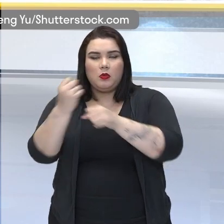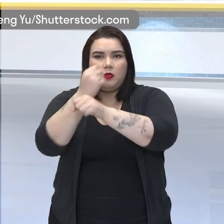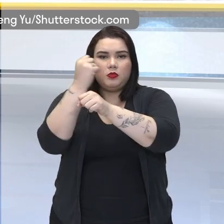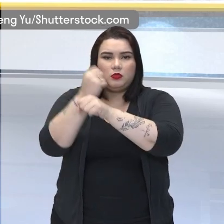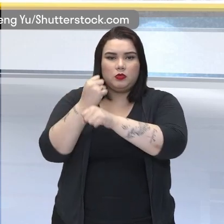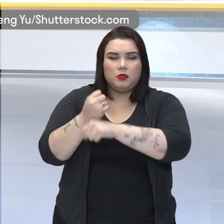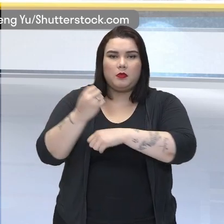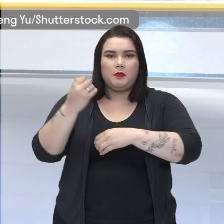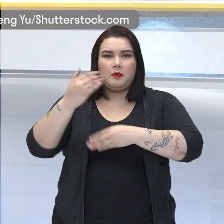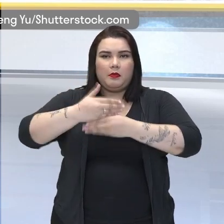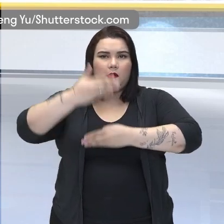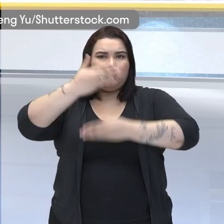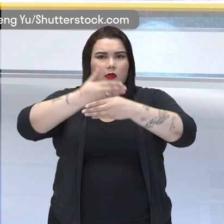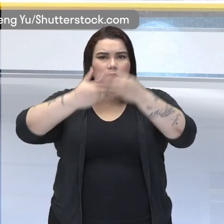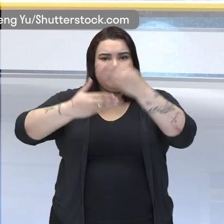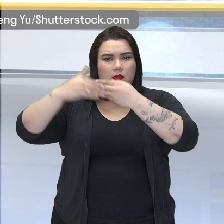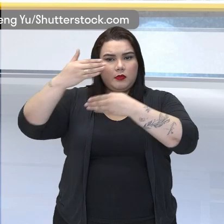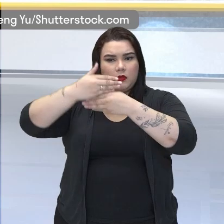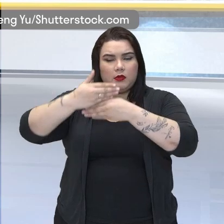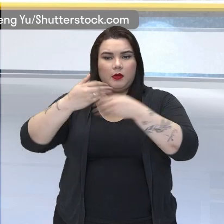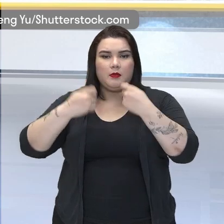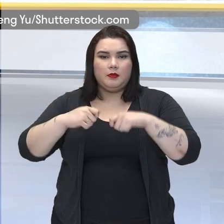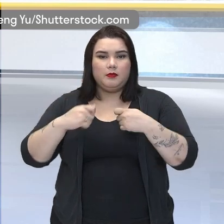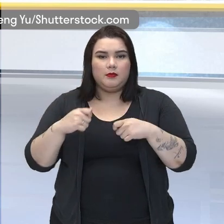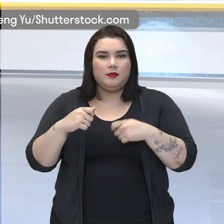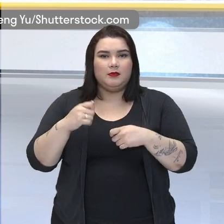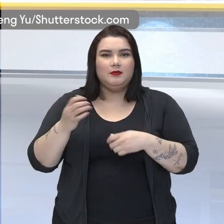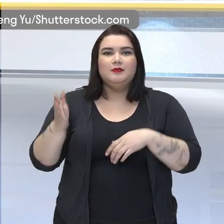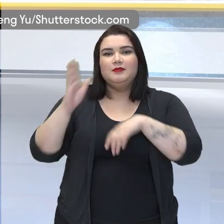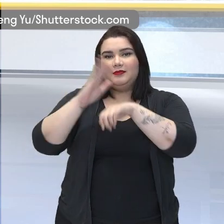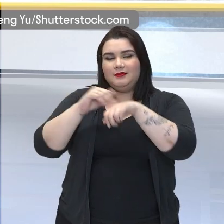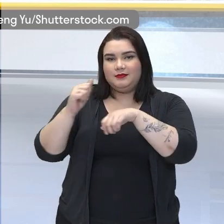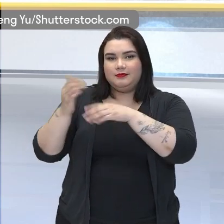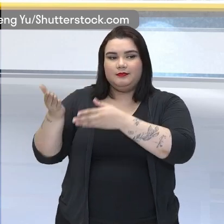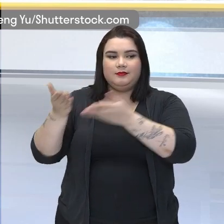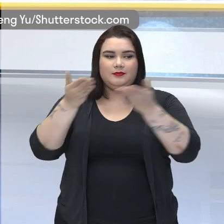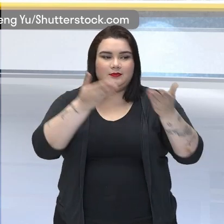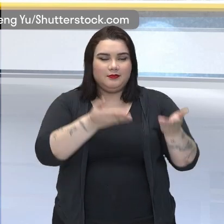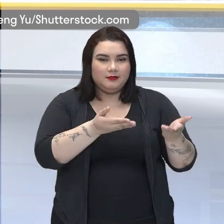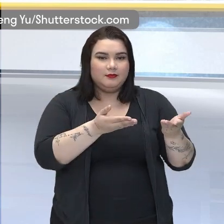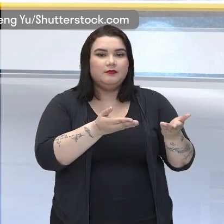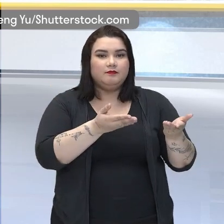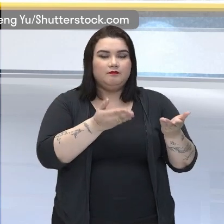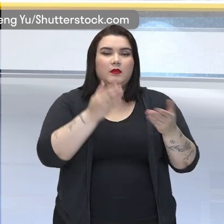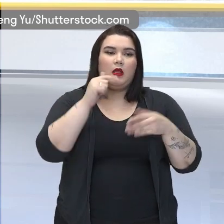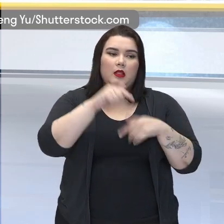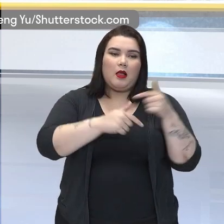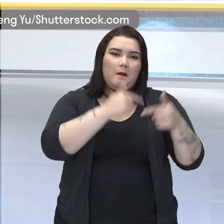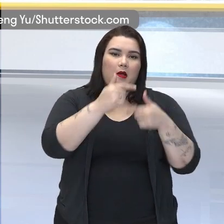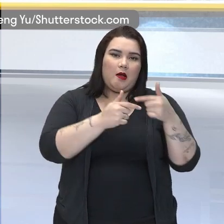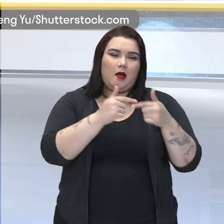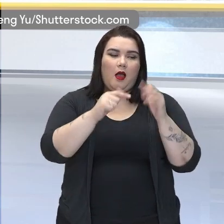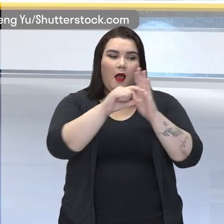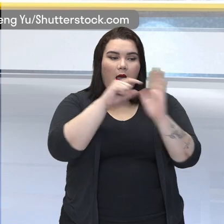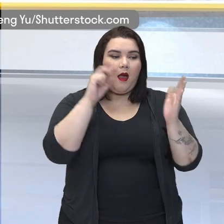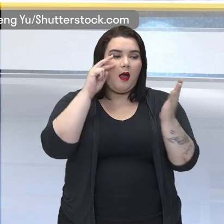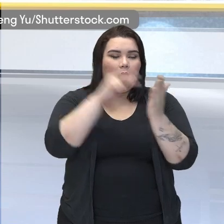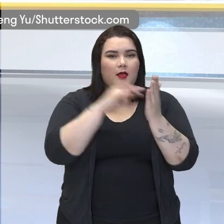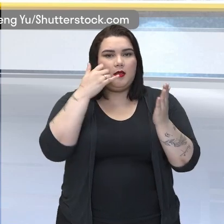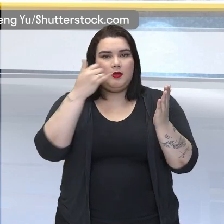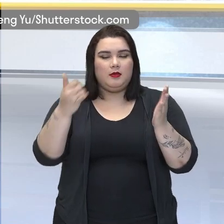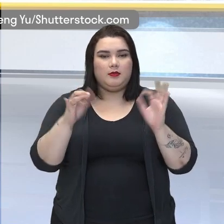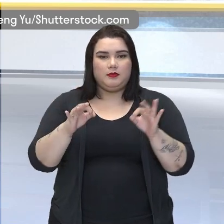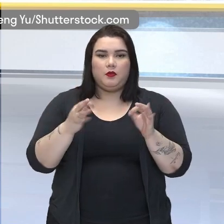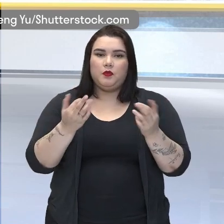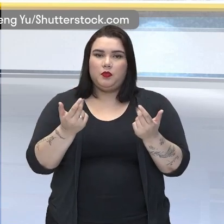de um pedreiro. Então, precisa de um pedreiro. Aí você coloca lá nesse espaçozinho. Então, a mesma coisa você oferecendo o seu trabalho.